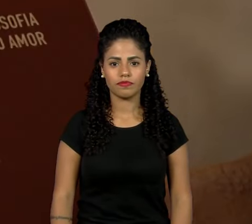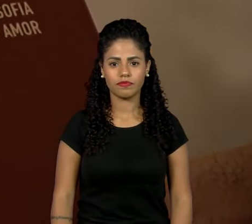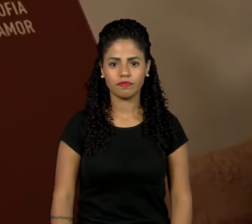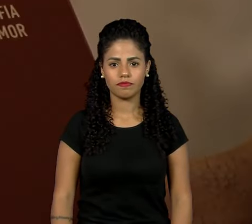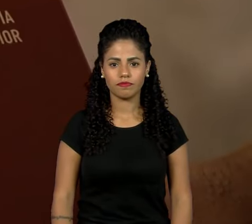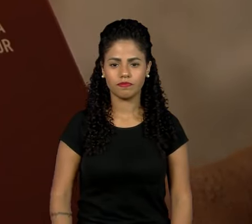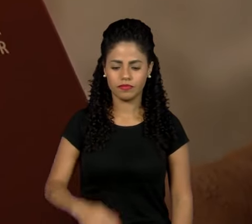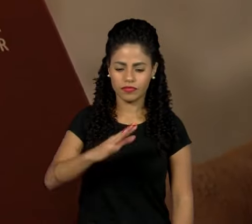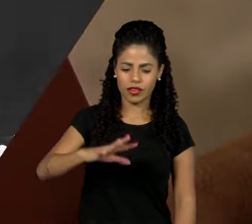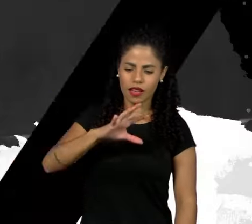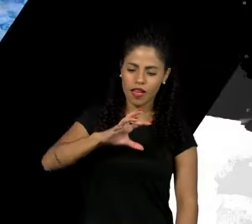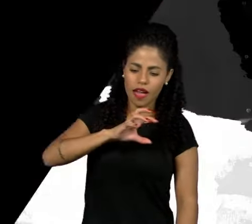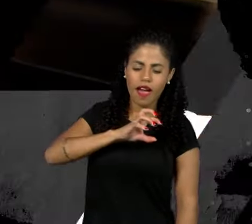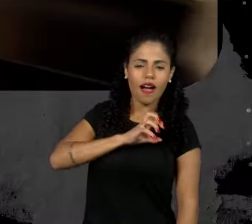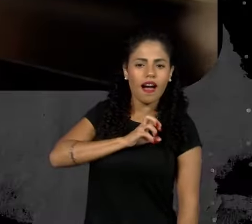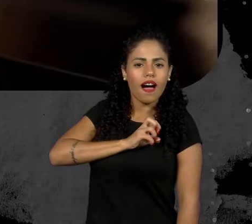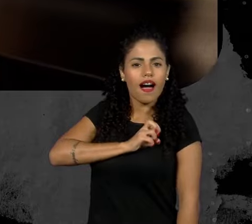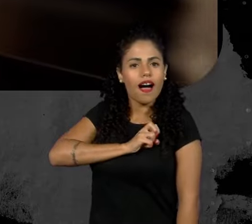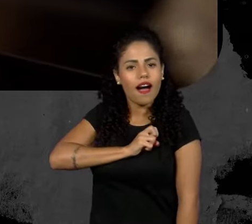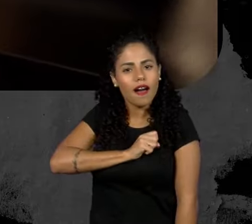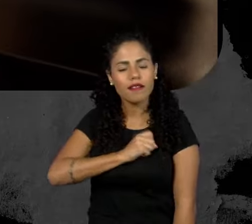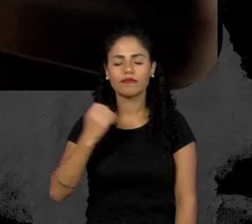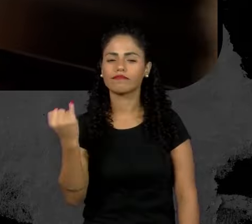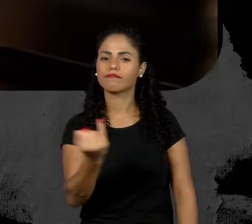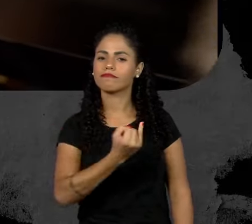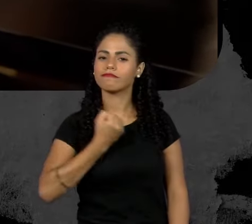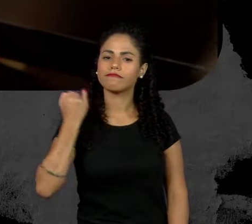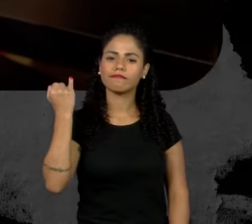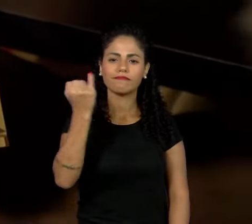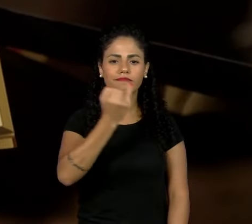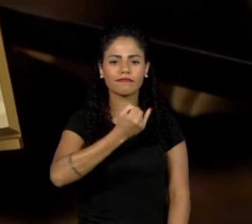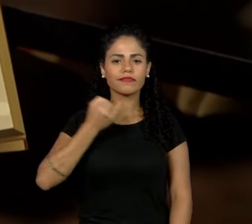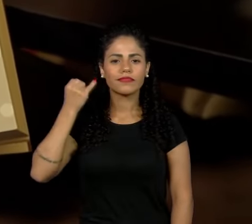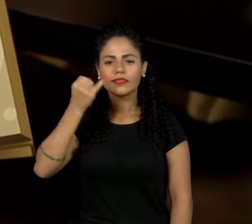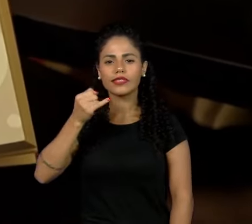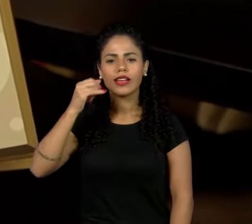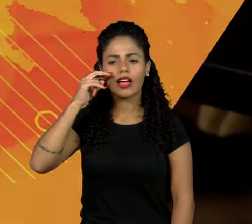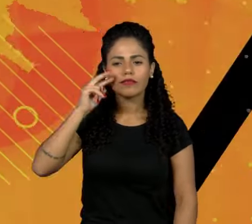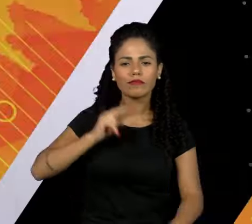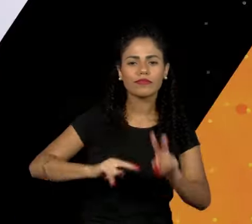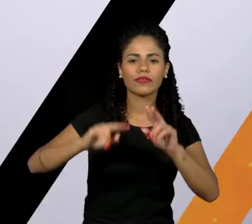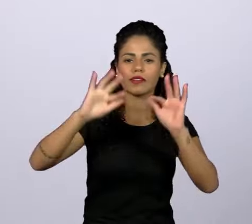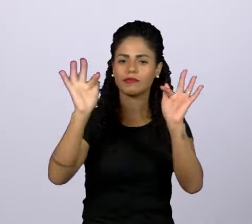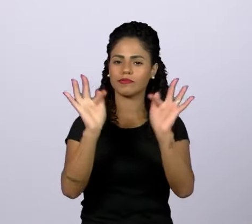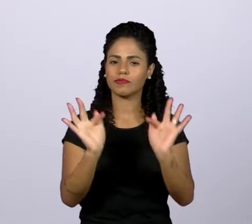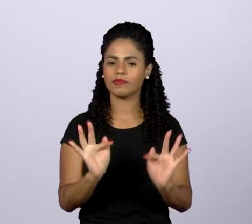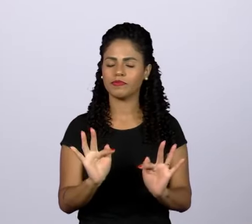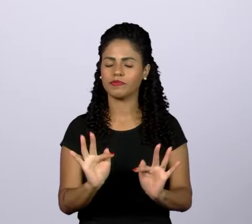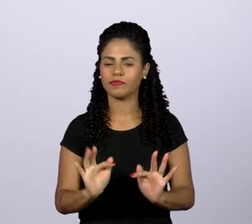Amar é uma travessia que define aspectos centrais da nossa felicidade.